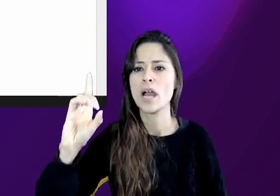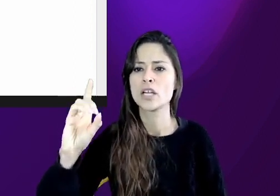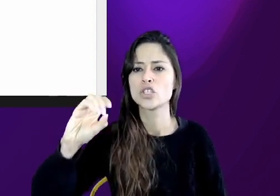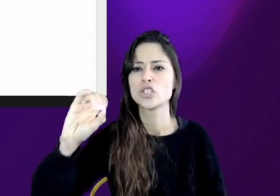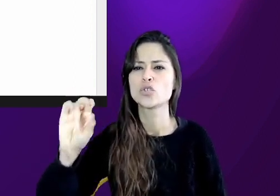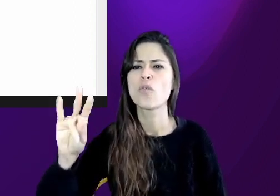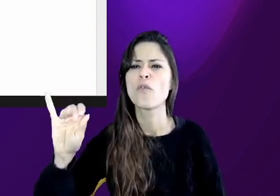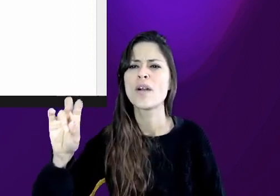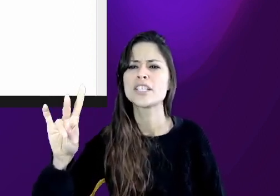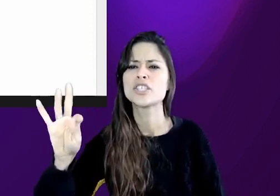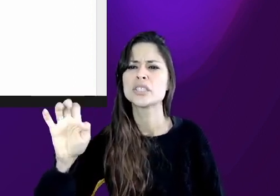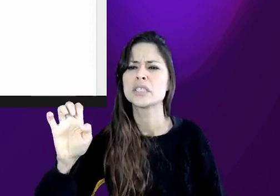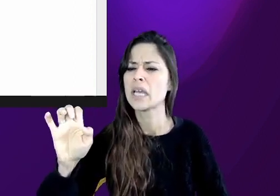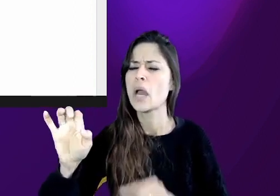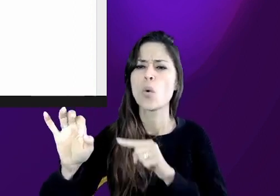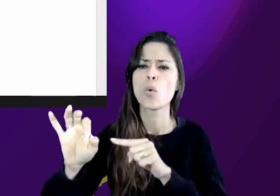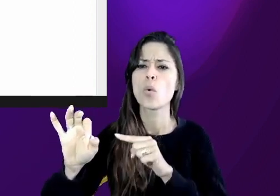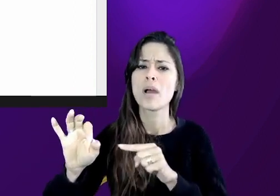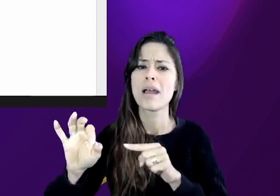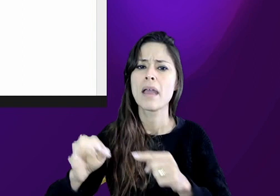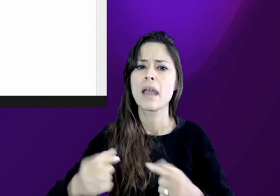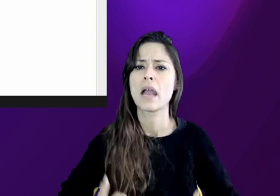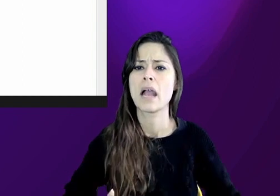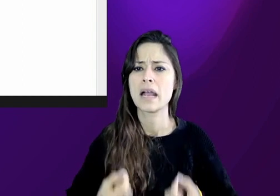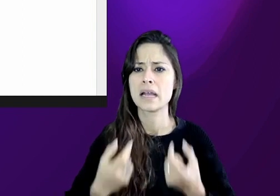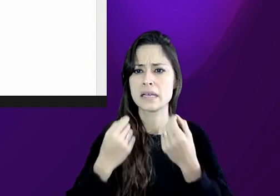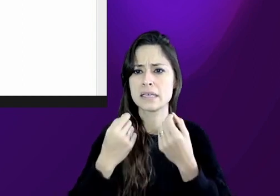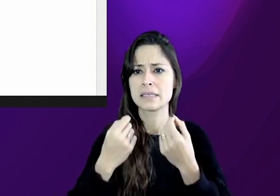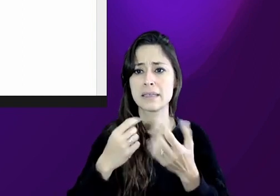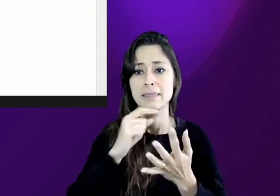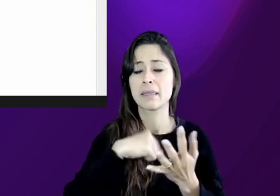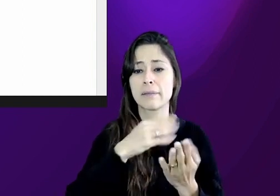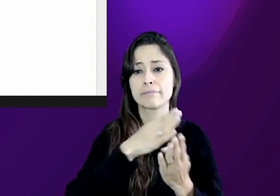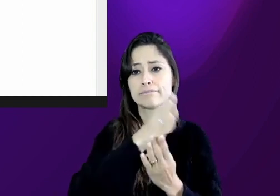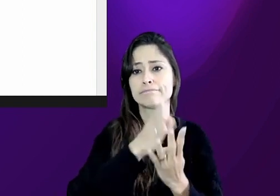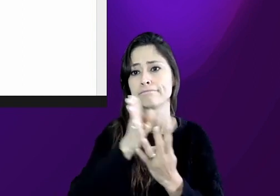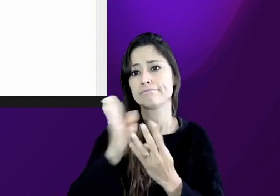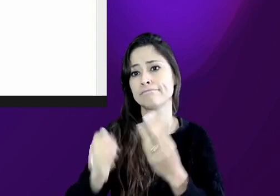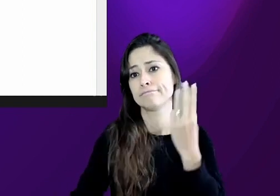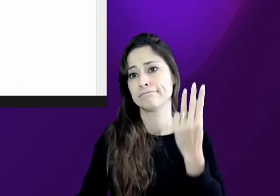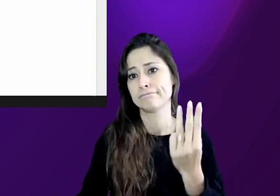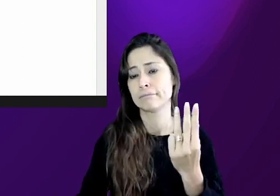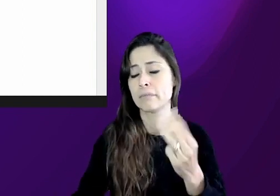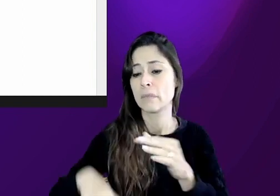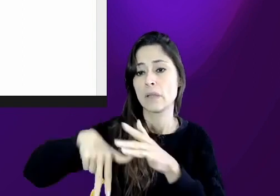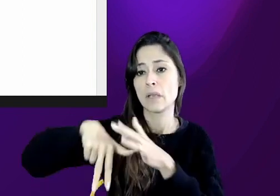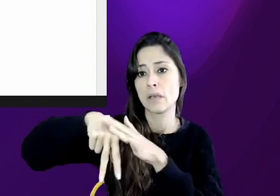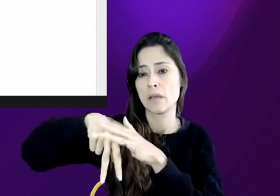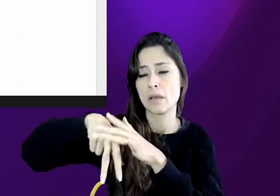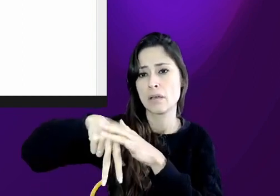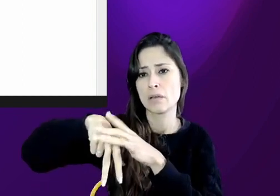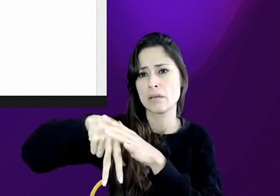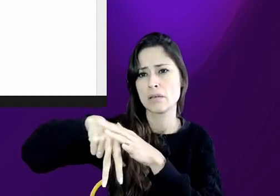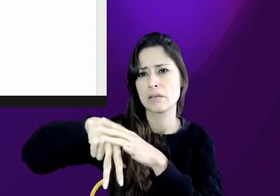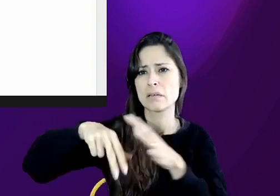de câncer de pâncreas, a gente está falando de 3 categorias diferentes, né? Aqueles pacientes que são totalmente ressecáveis logo de cara,